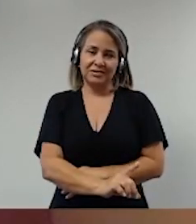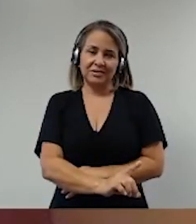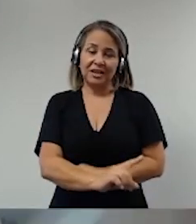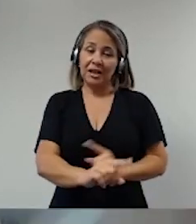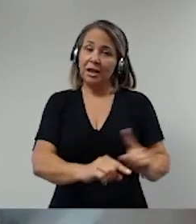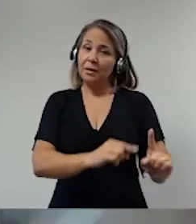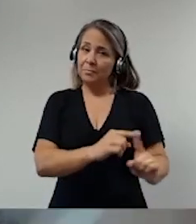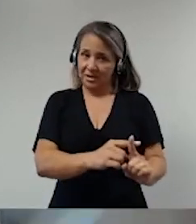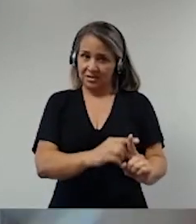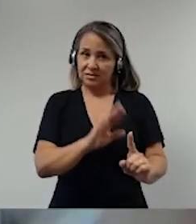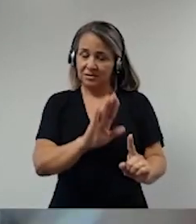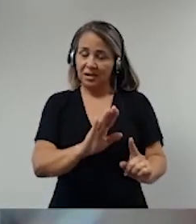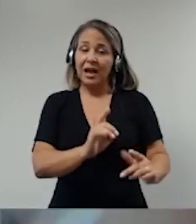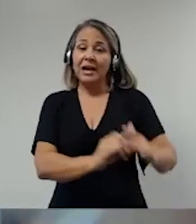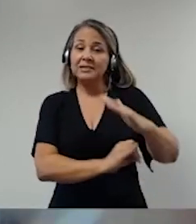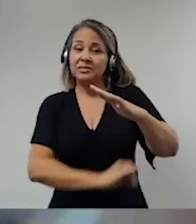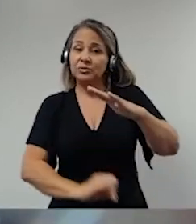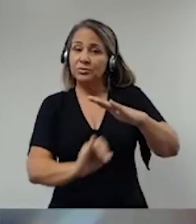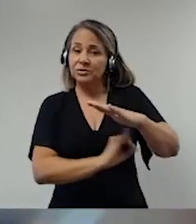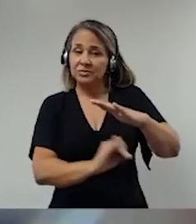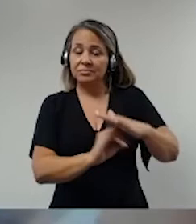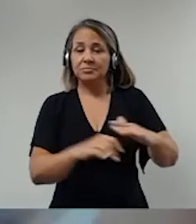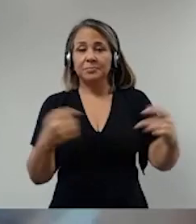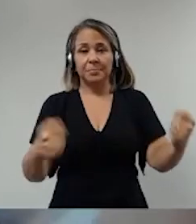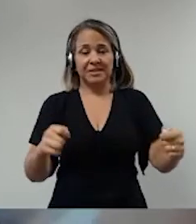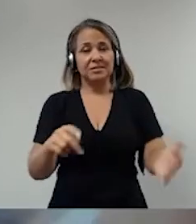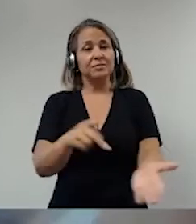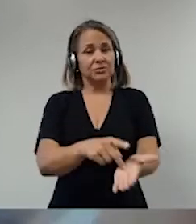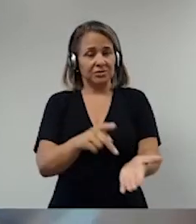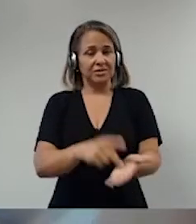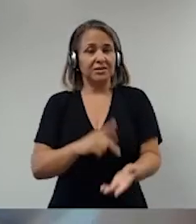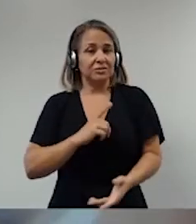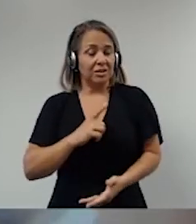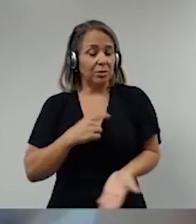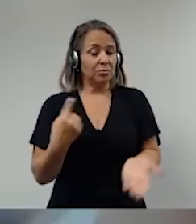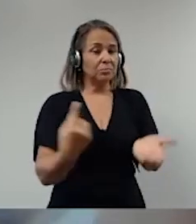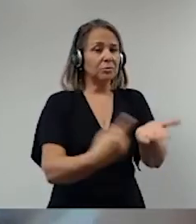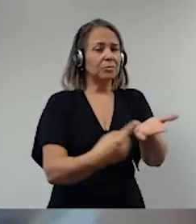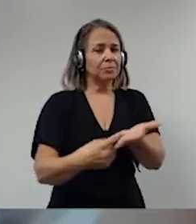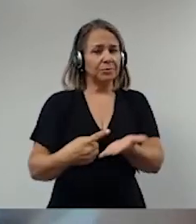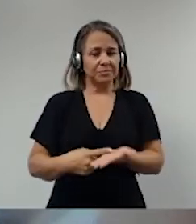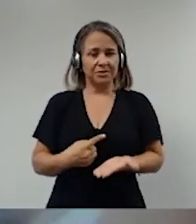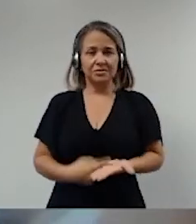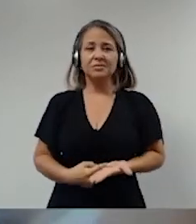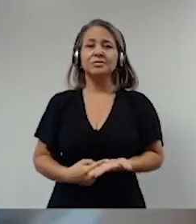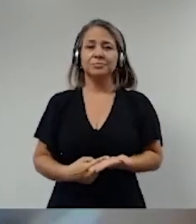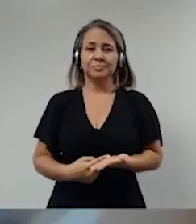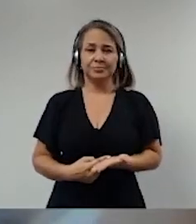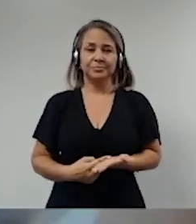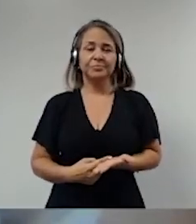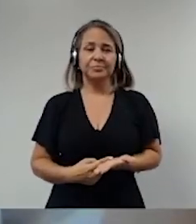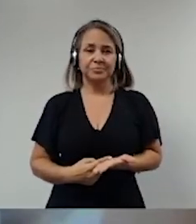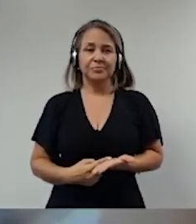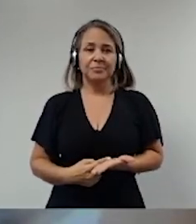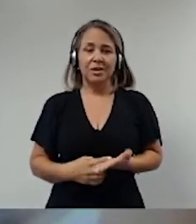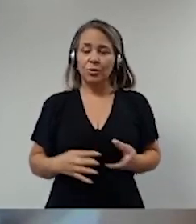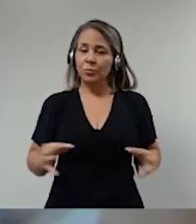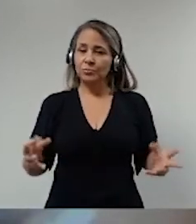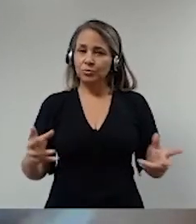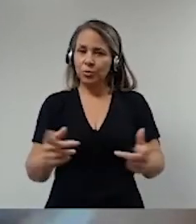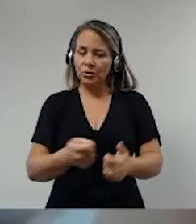essas instituições precisam realmente ter um compromisso com